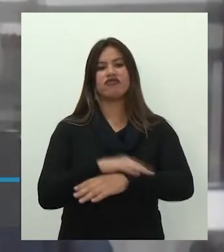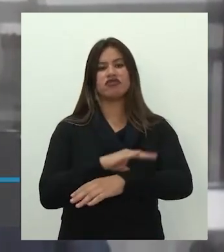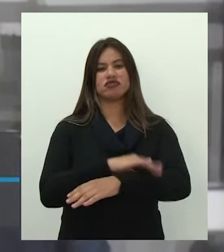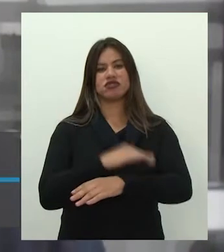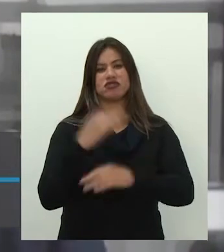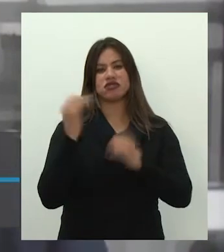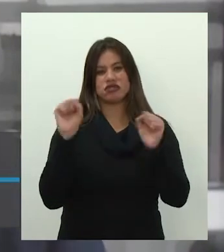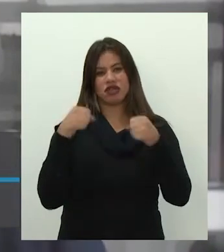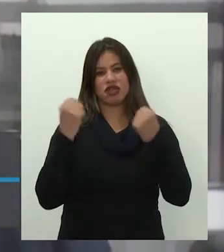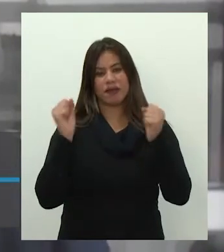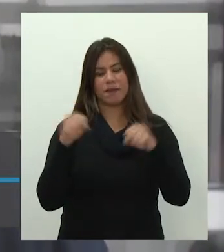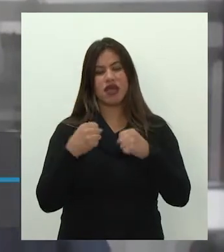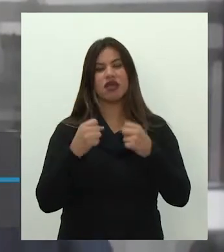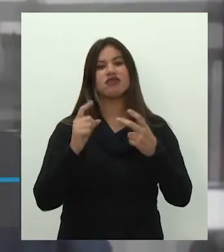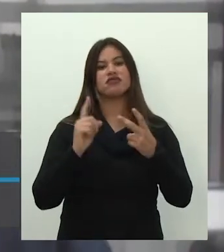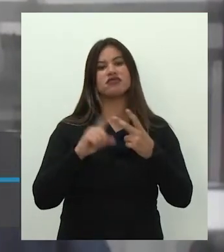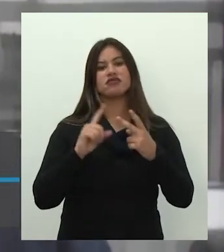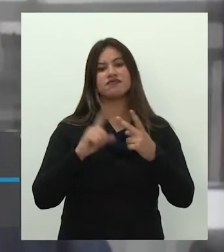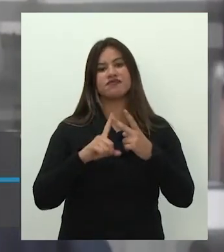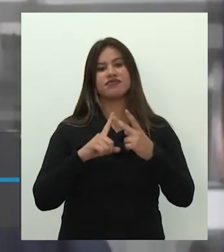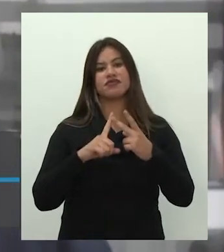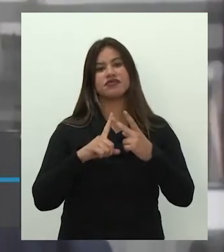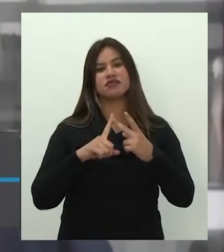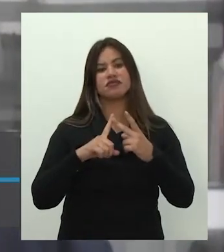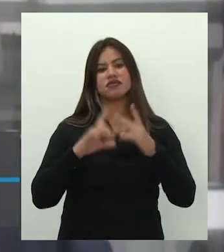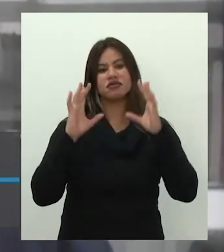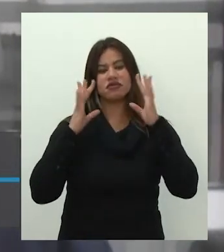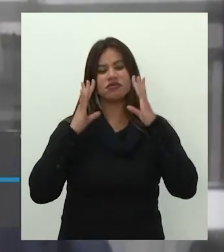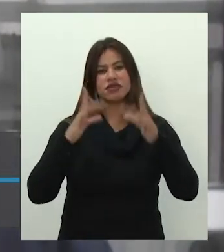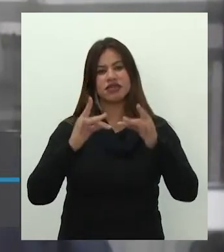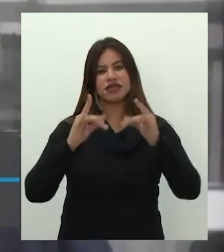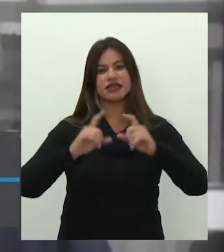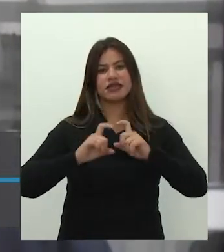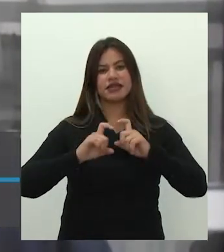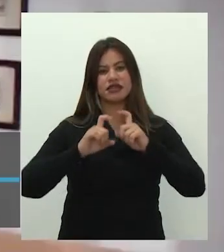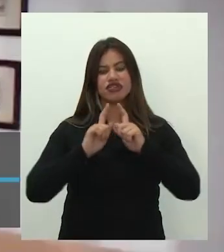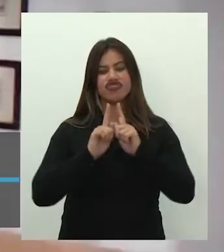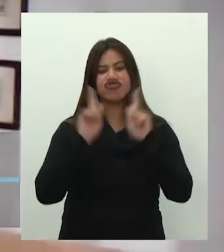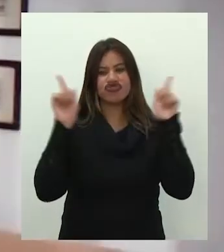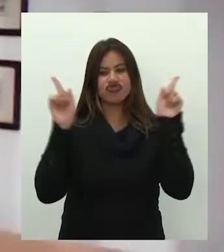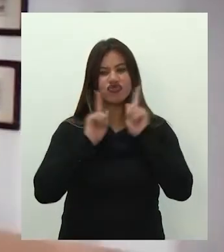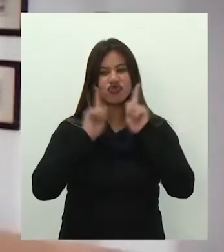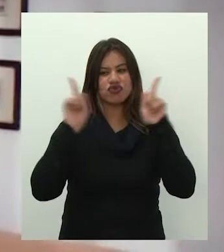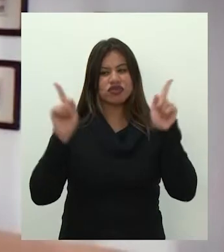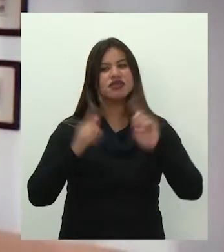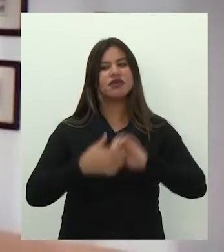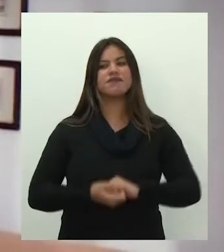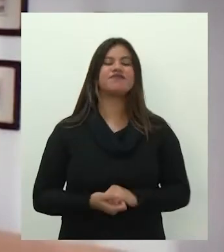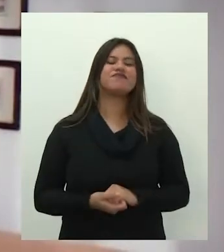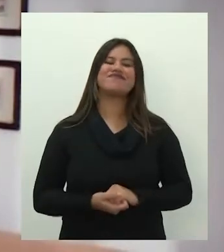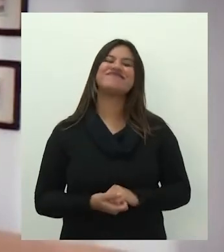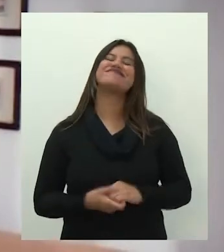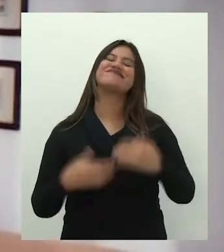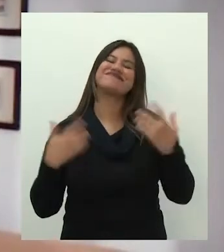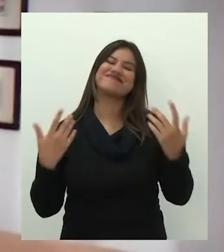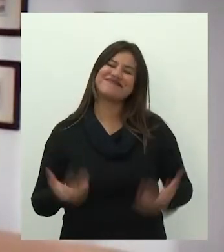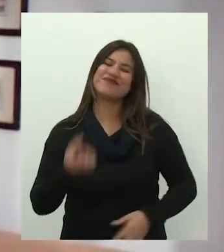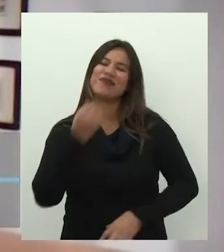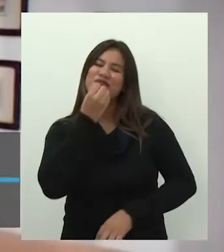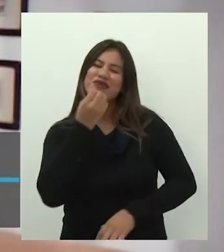gerontologia. Doutora Cláudia Fló, por favor, fique à vontade. Muito boa tarde. Em primeiro lugar, quero agradecer